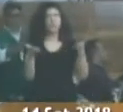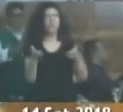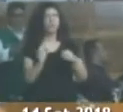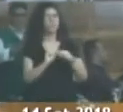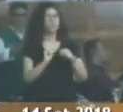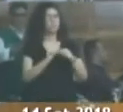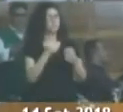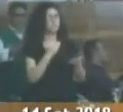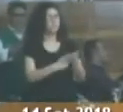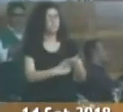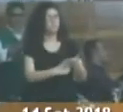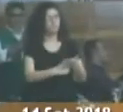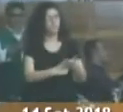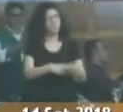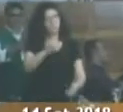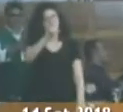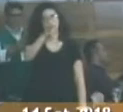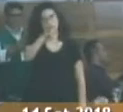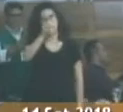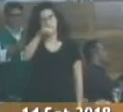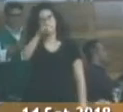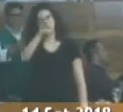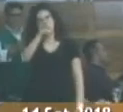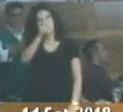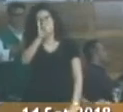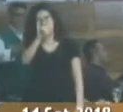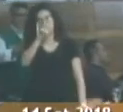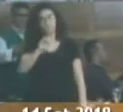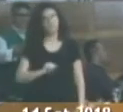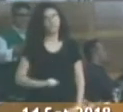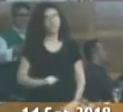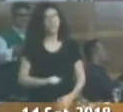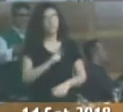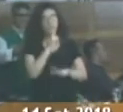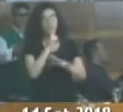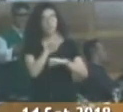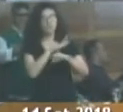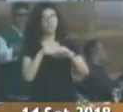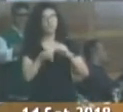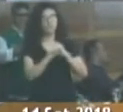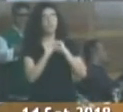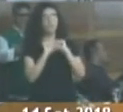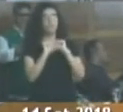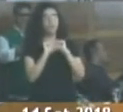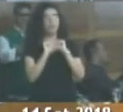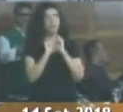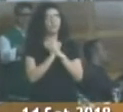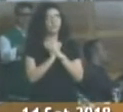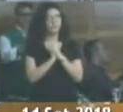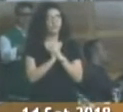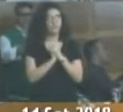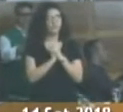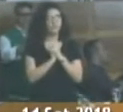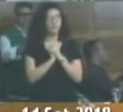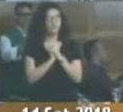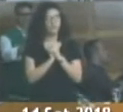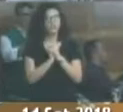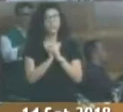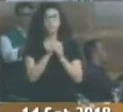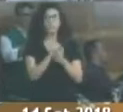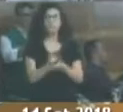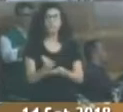em parceria com o pessoal do ICMBio, nas ilhas, né, para poder garantir que essas espécies se mantenham,